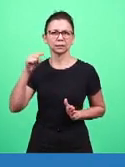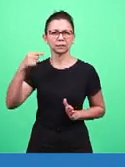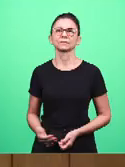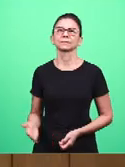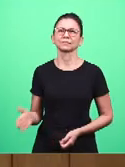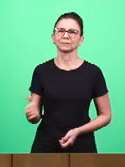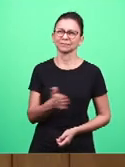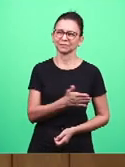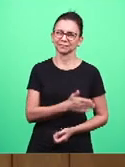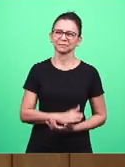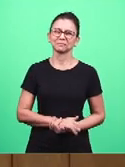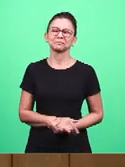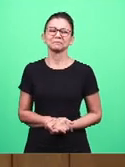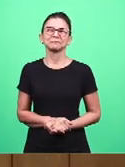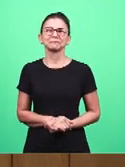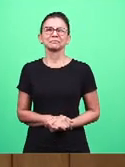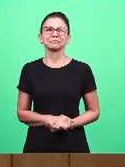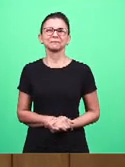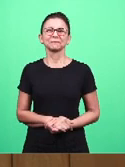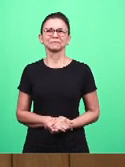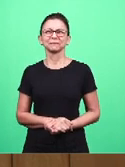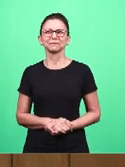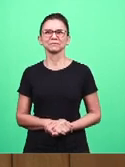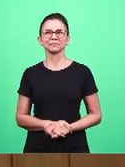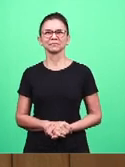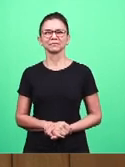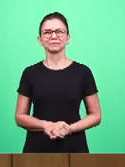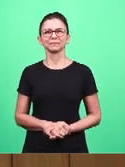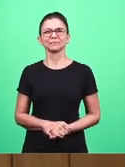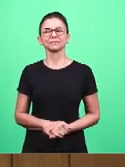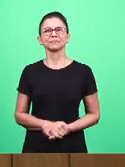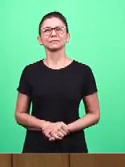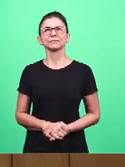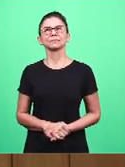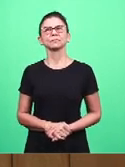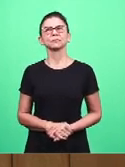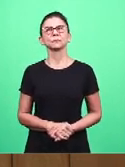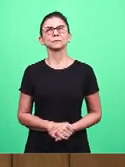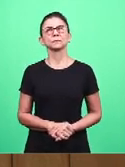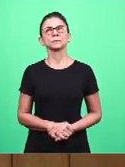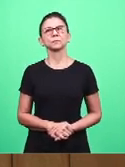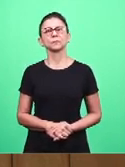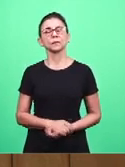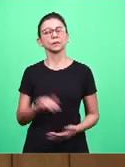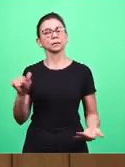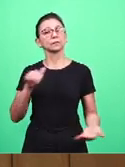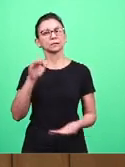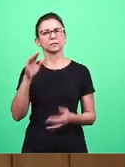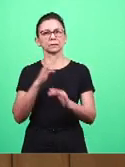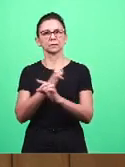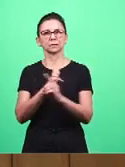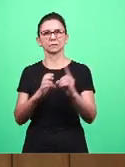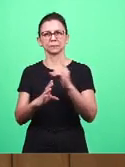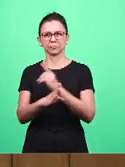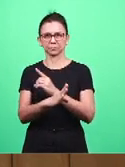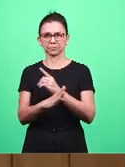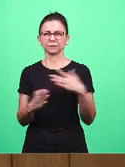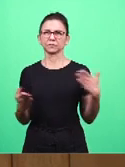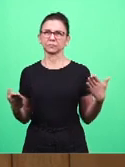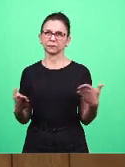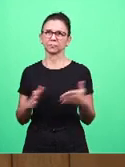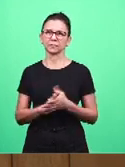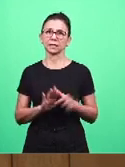Monteiro, no estado do Espírito Santo, com os polos de Jerônimo Monteiro e Alegre, no estado do Espírito Santo. Os irmãos estão vendo